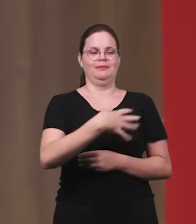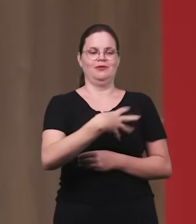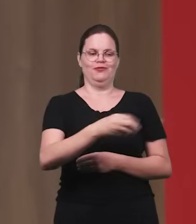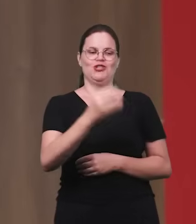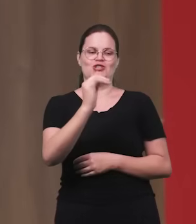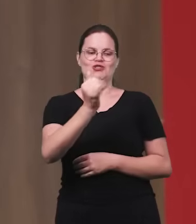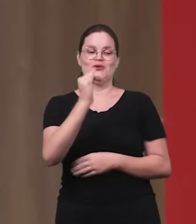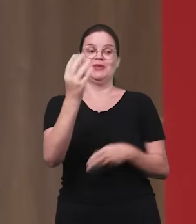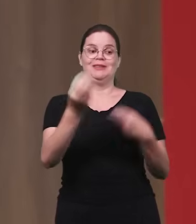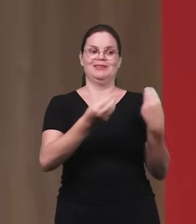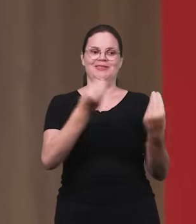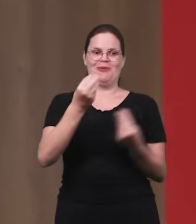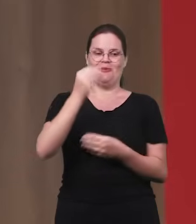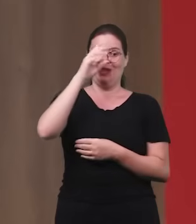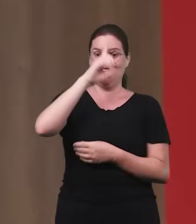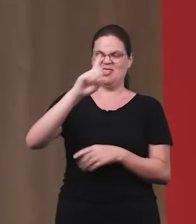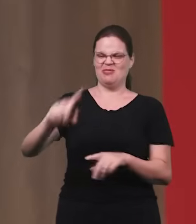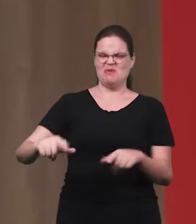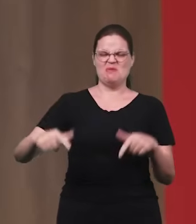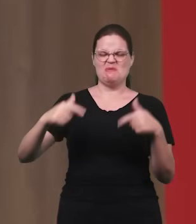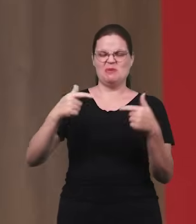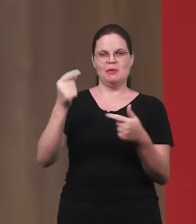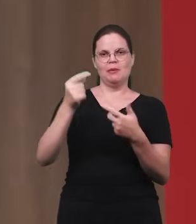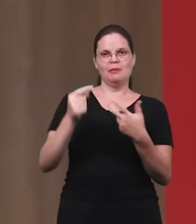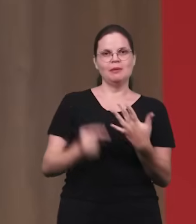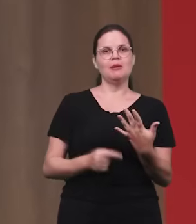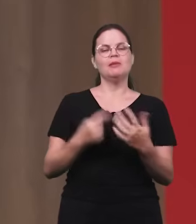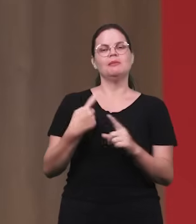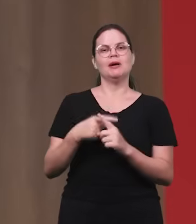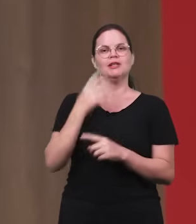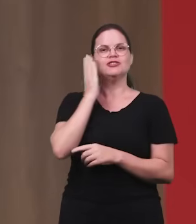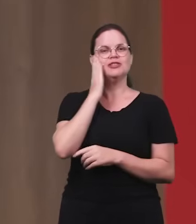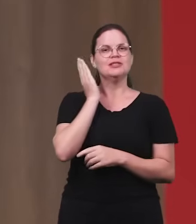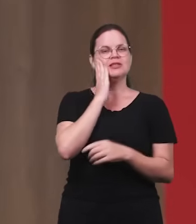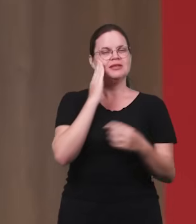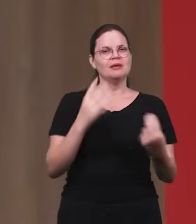o motivo da vitória. Nós sabemos qual é o motivo, é